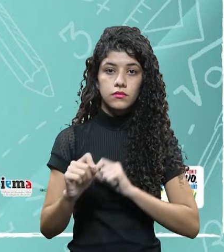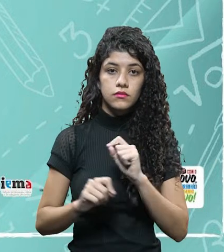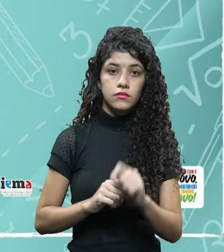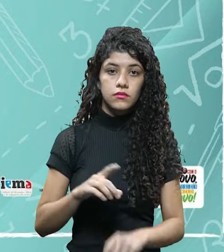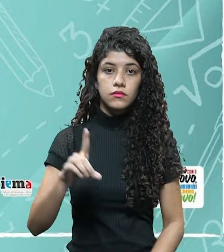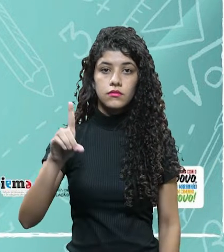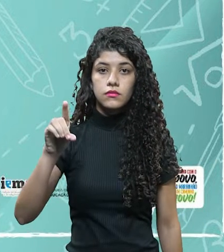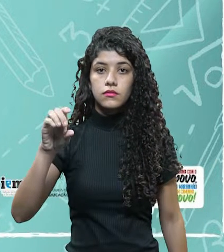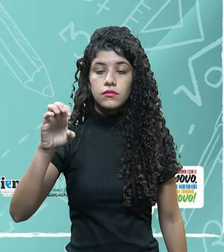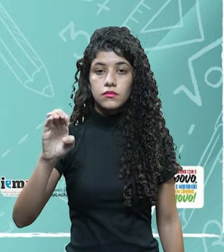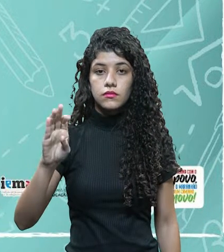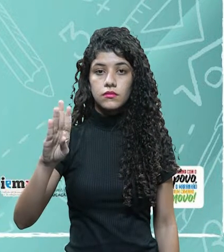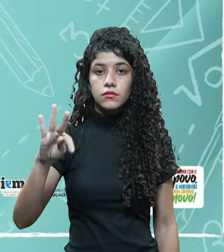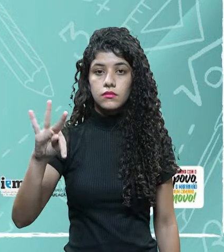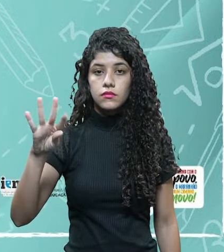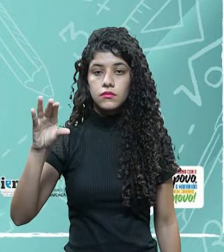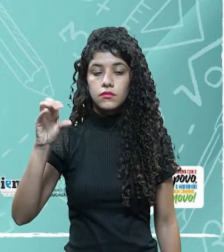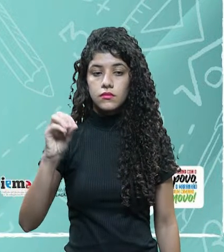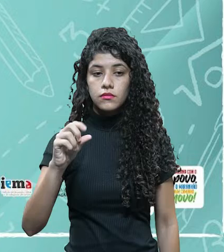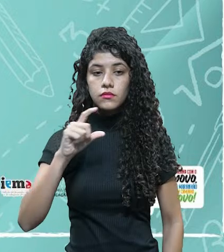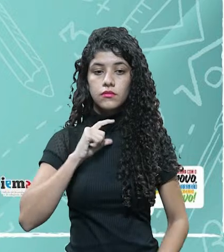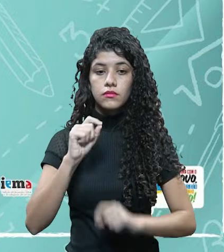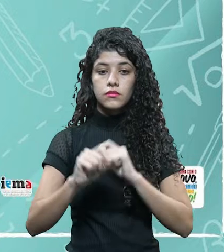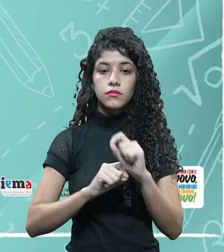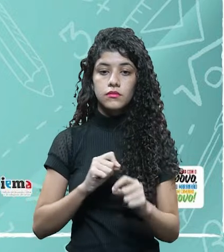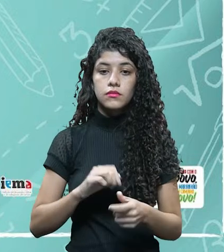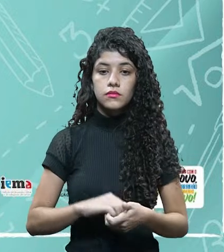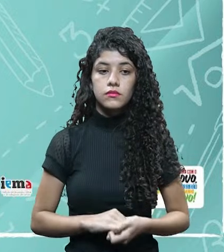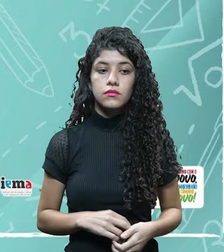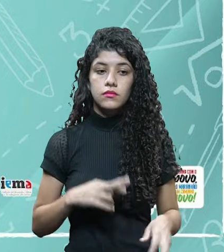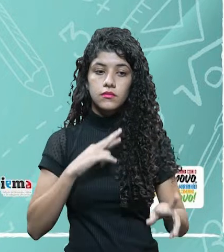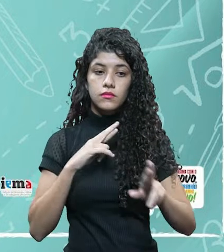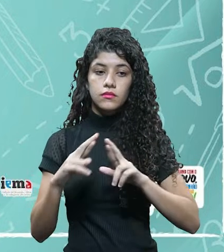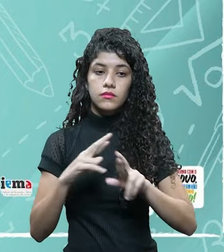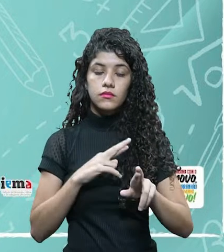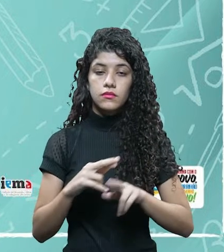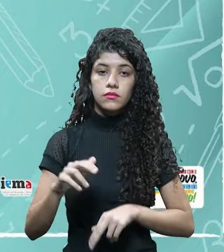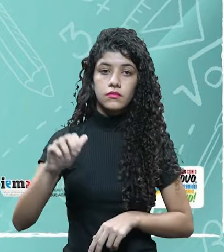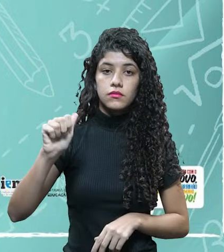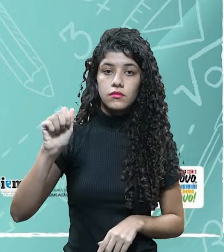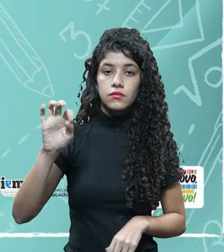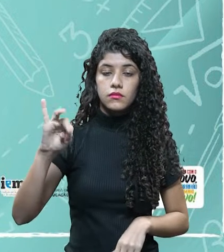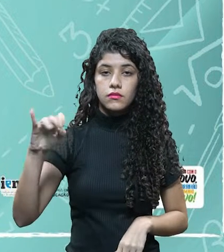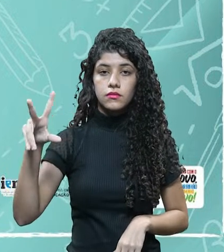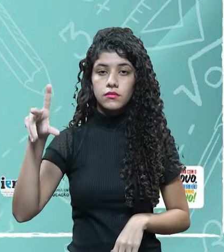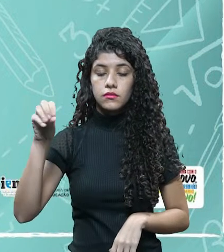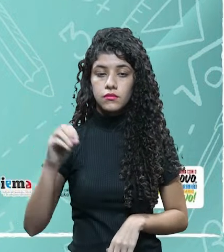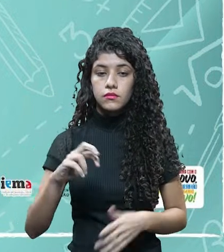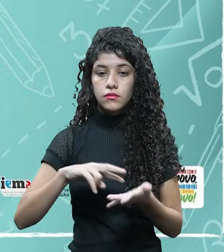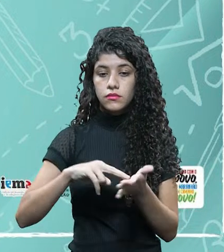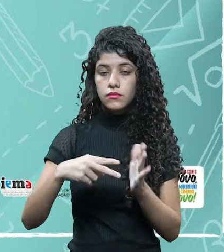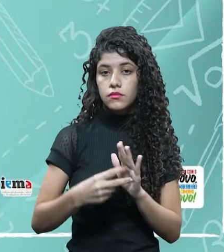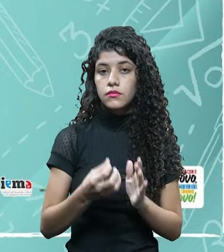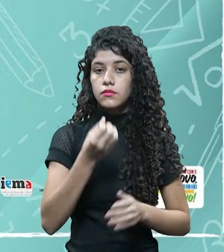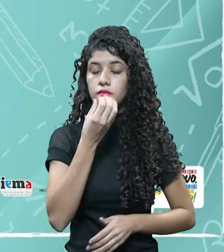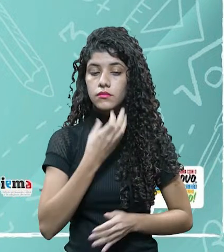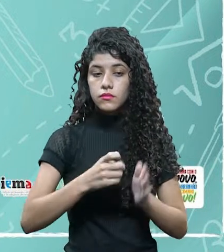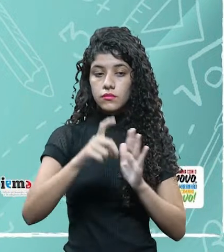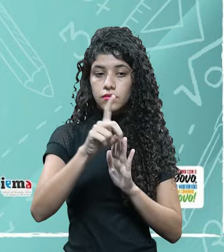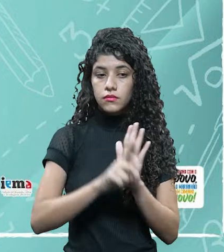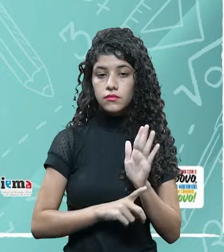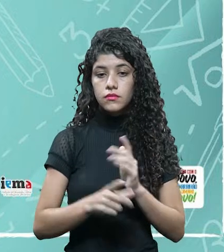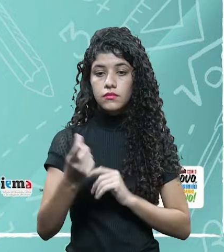Então, o que seria o débito? A contabilidade, débito está relacionado com as contas do ativo, que representa o quê? Bens e